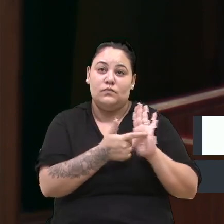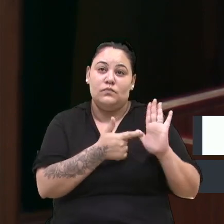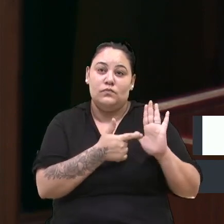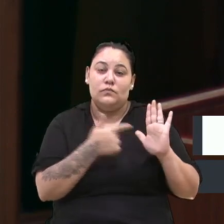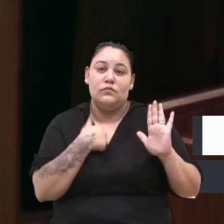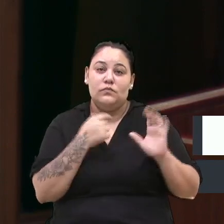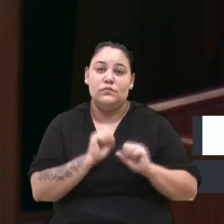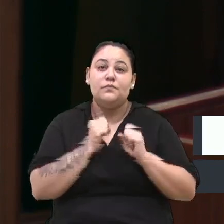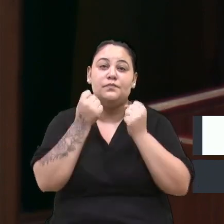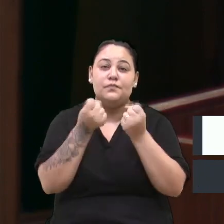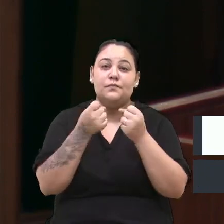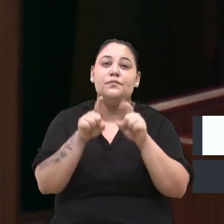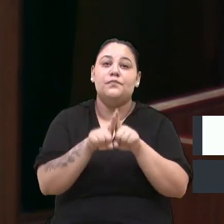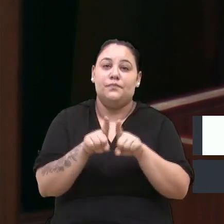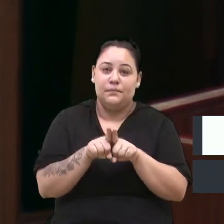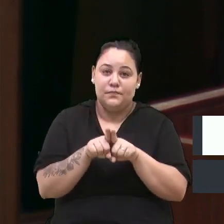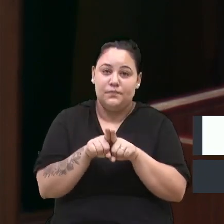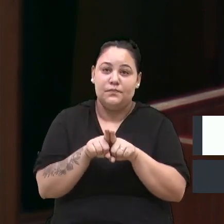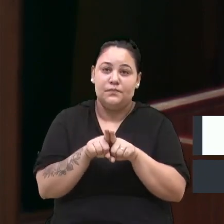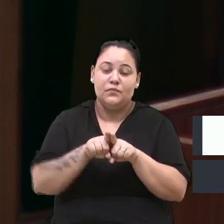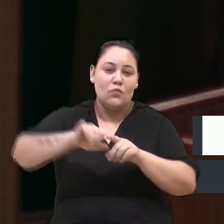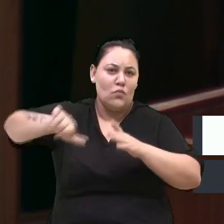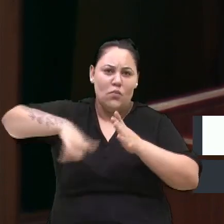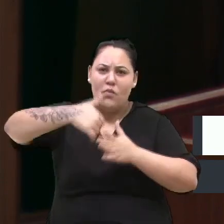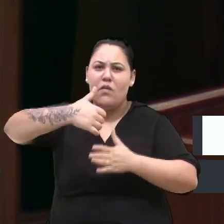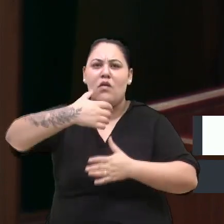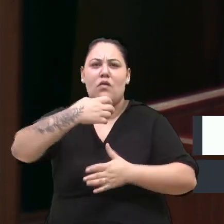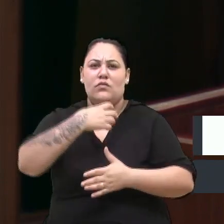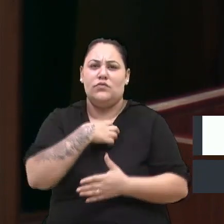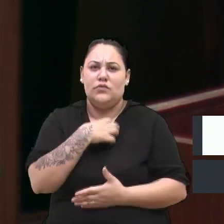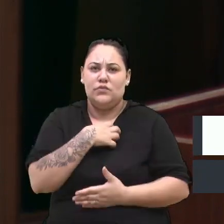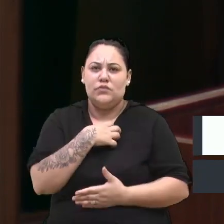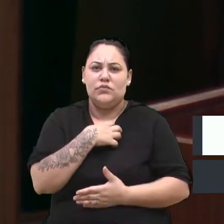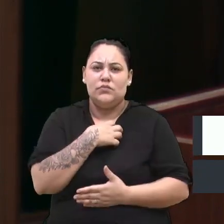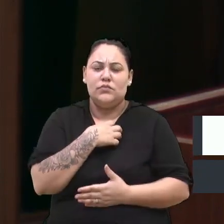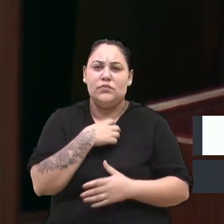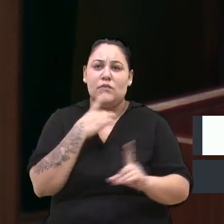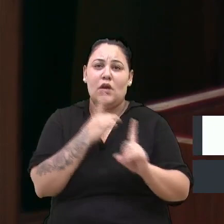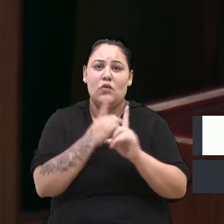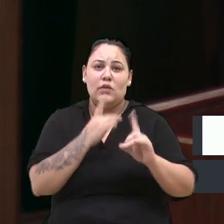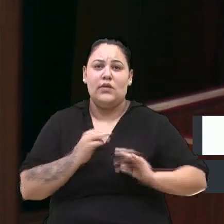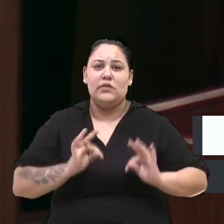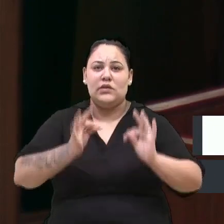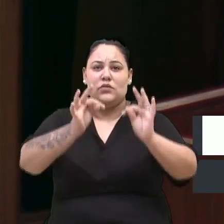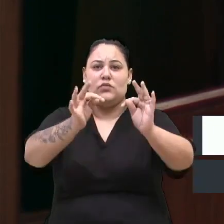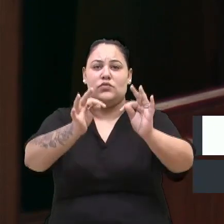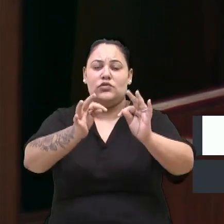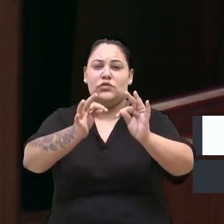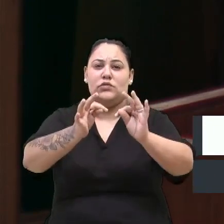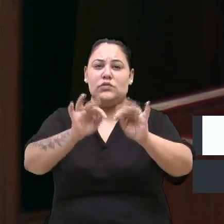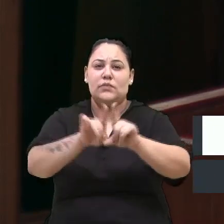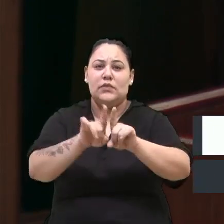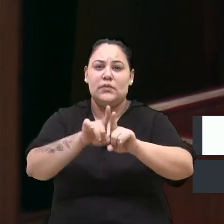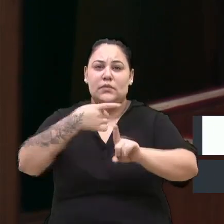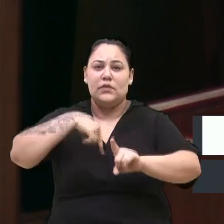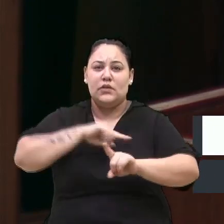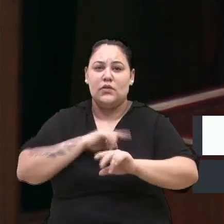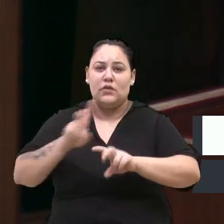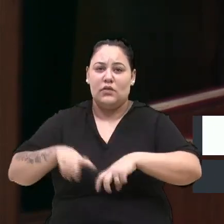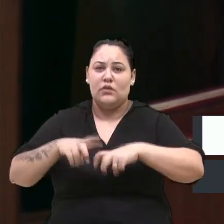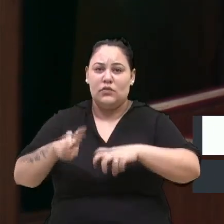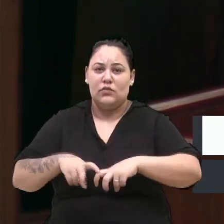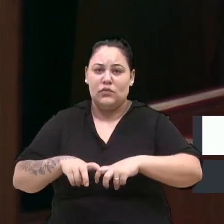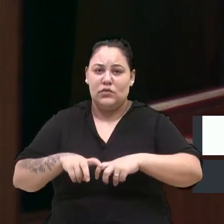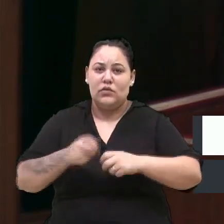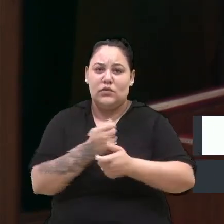empenhar da melhor forma possível na busca de tecnologias para a nossa agricultura, na